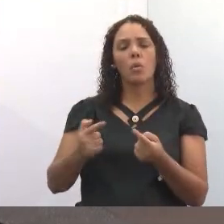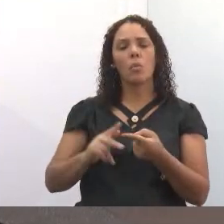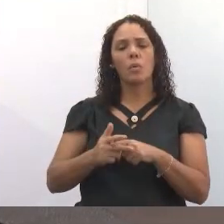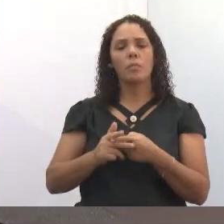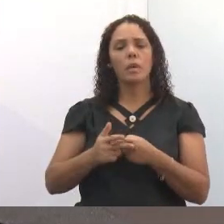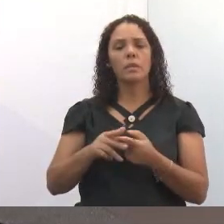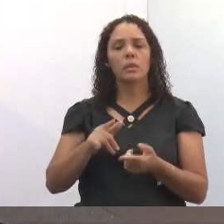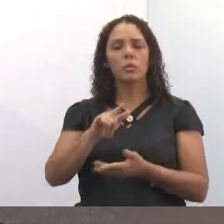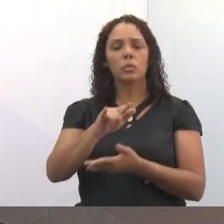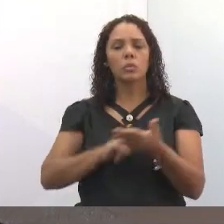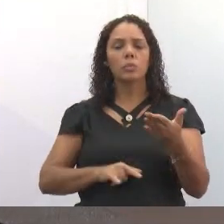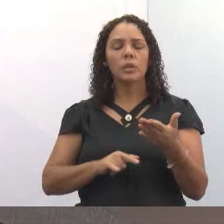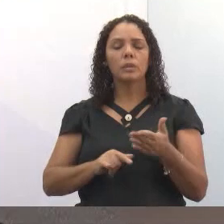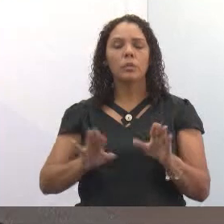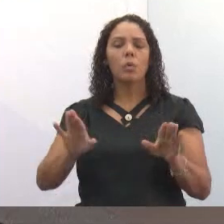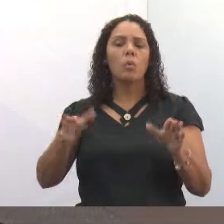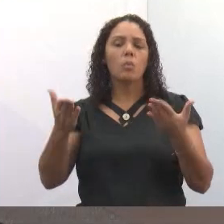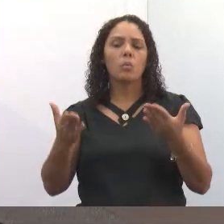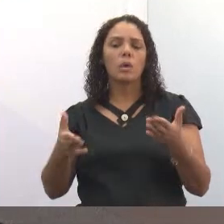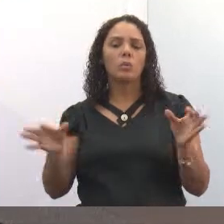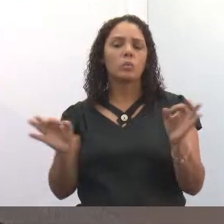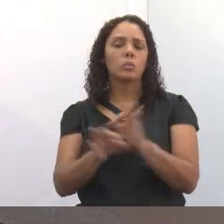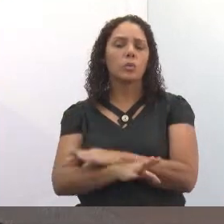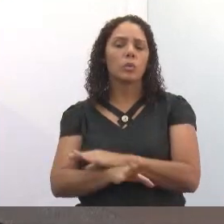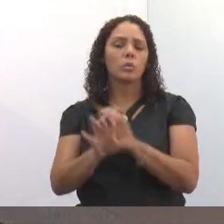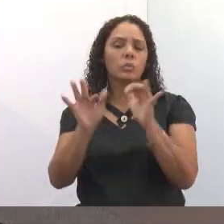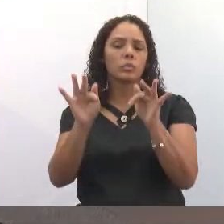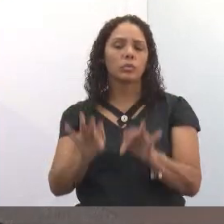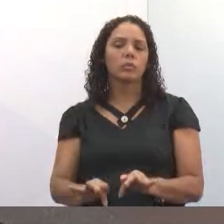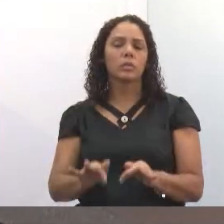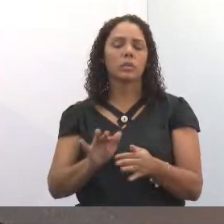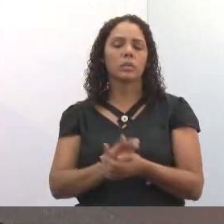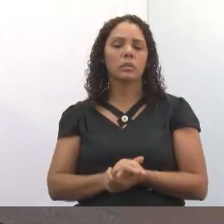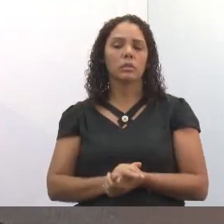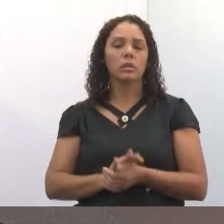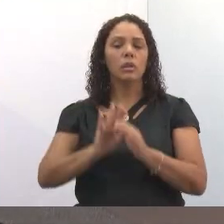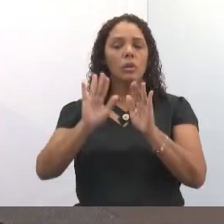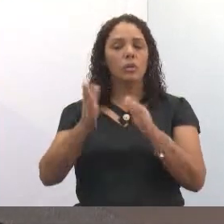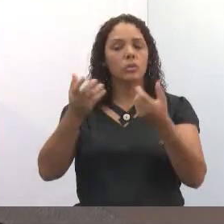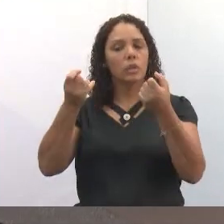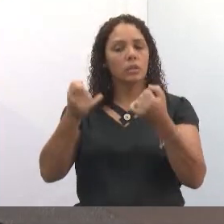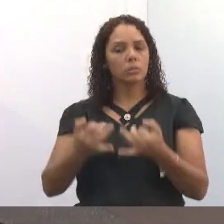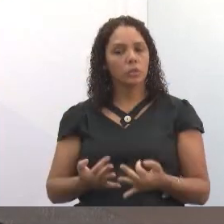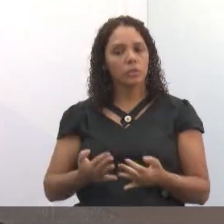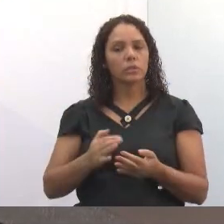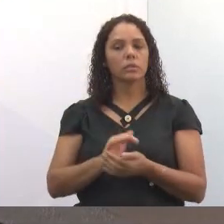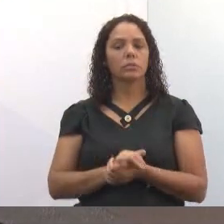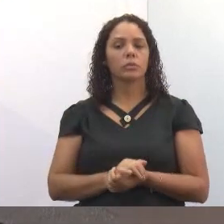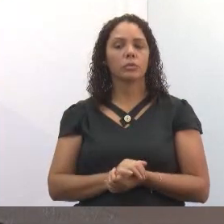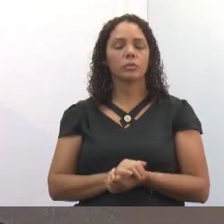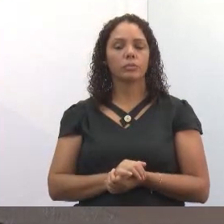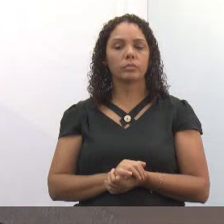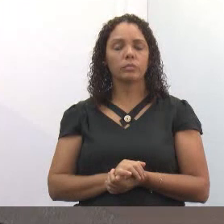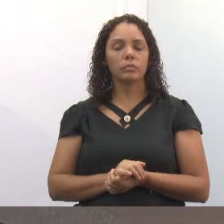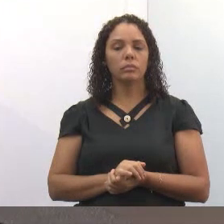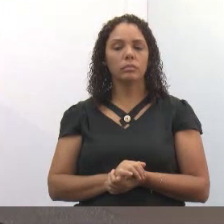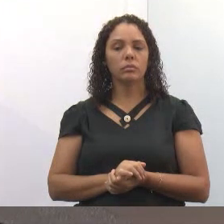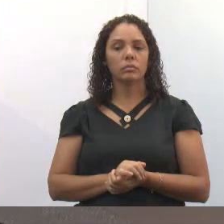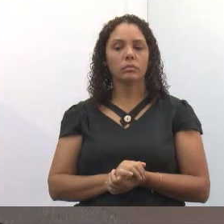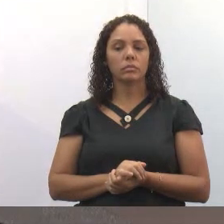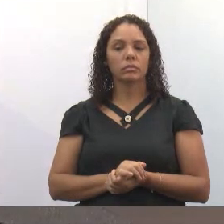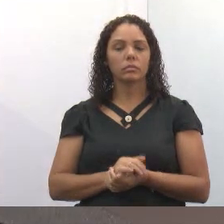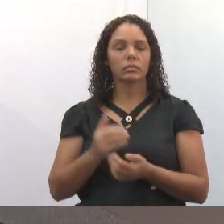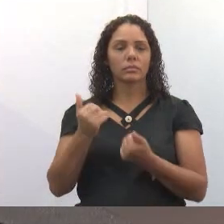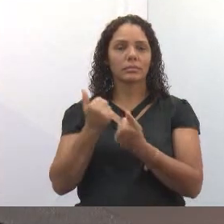desses bairros? Qual a previsão para sua conclusão? Conforme explicado, é um núcleo que possui identificação inicial